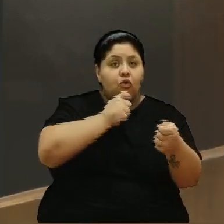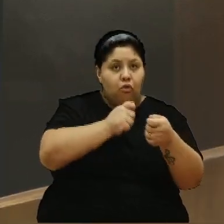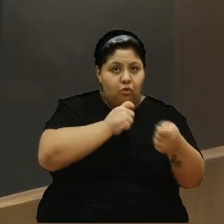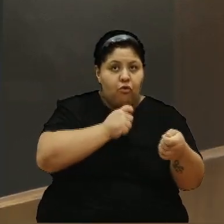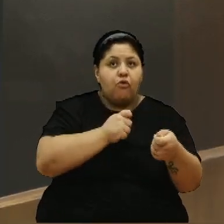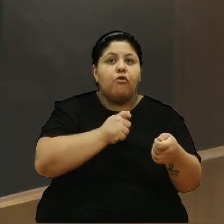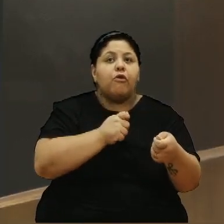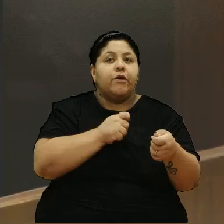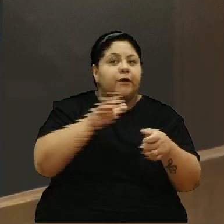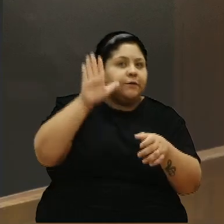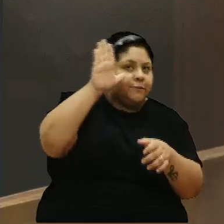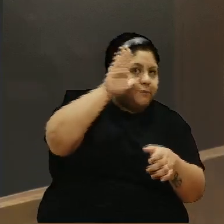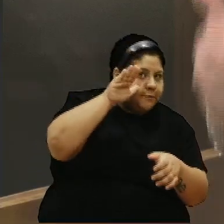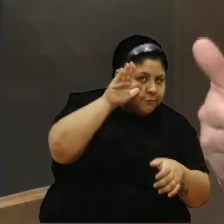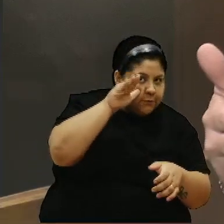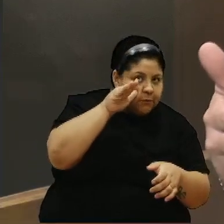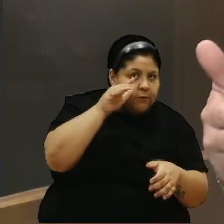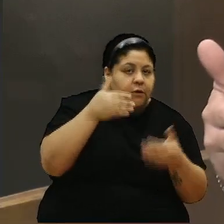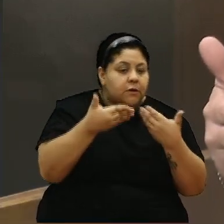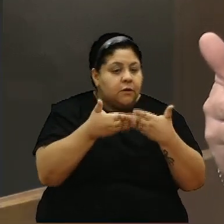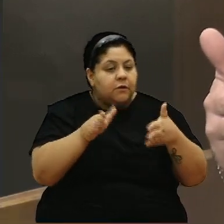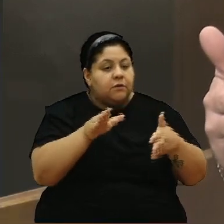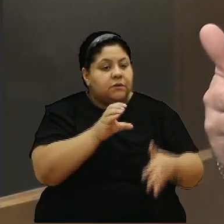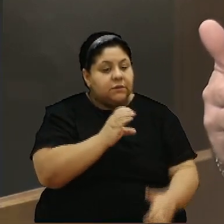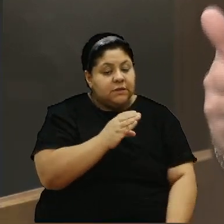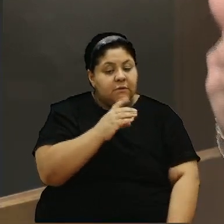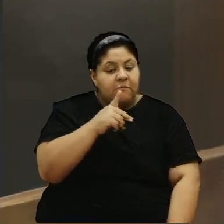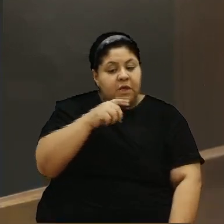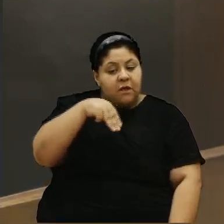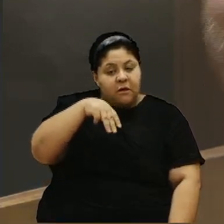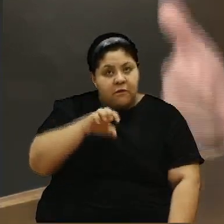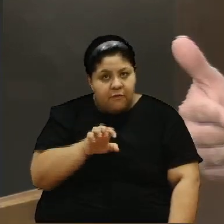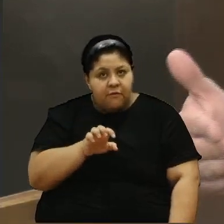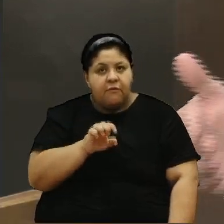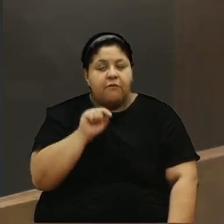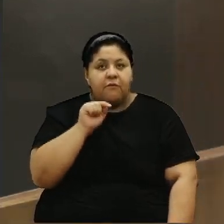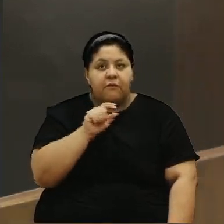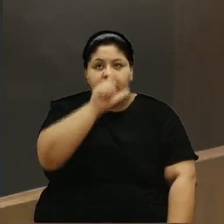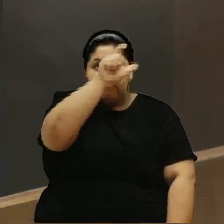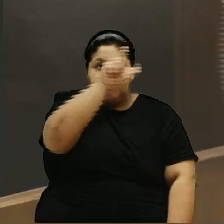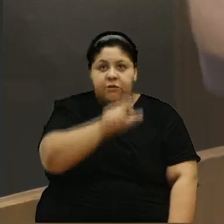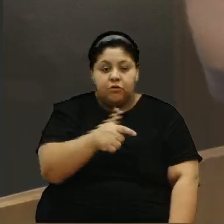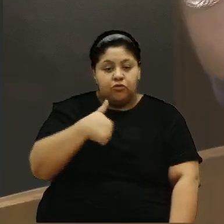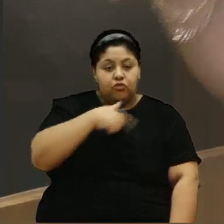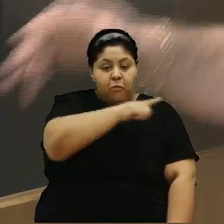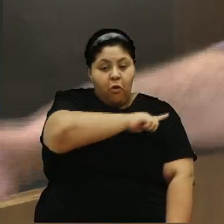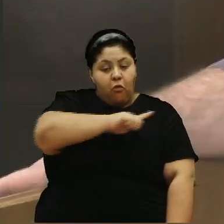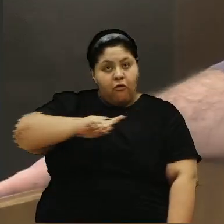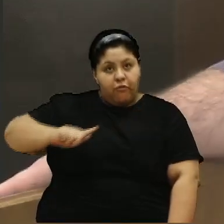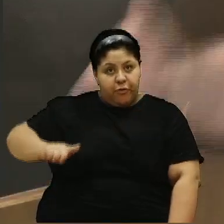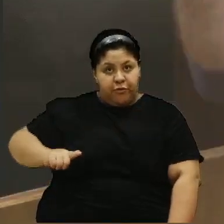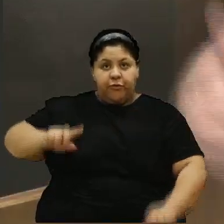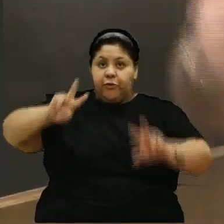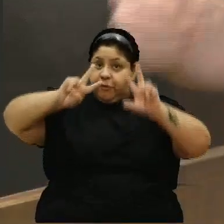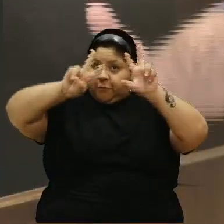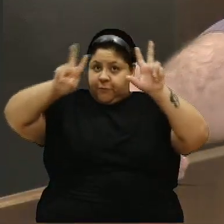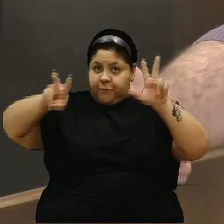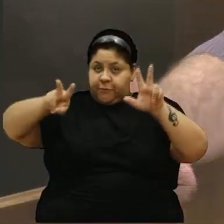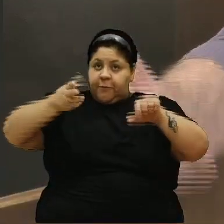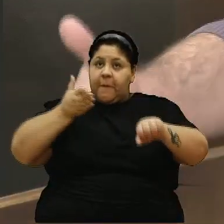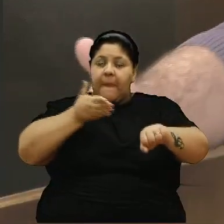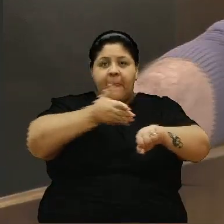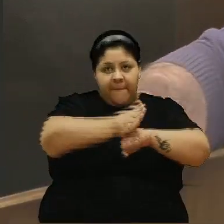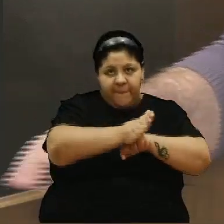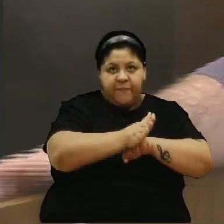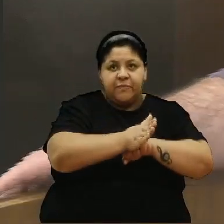se investigue, que abra a CPMI. E que se alguém no meu governo, entre aspas,